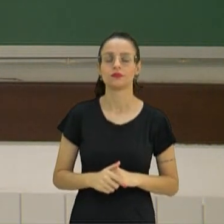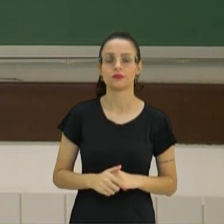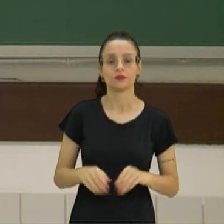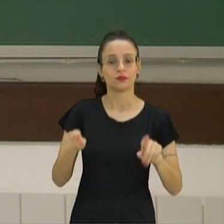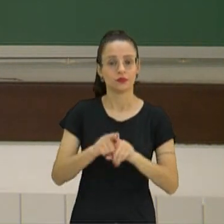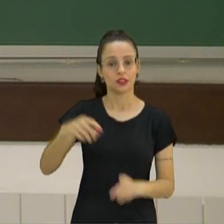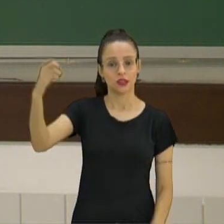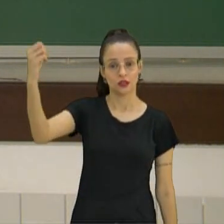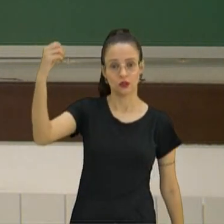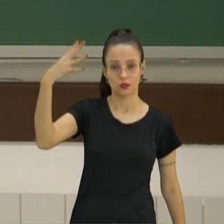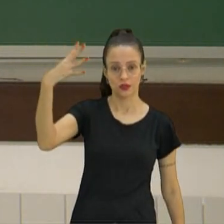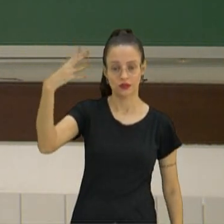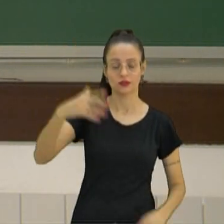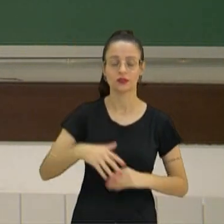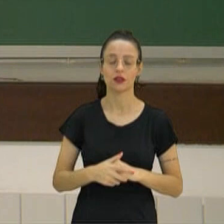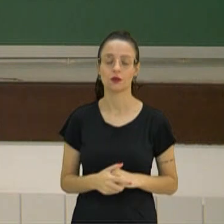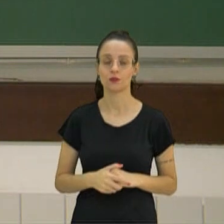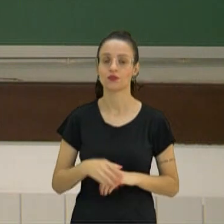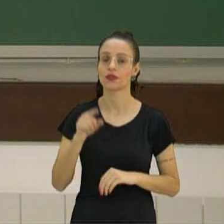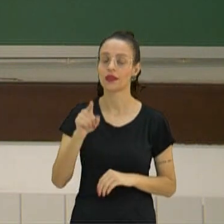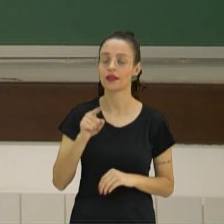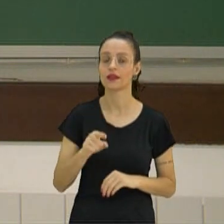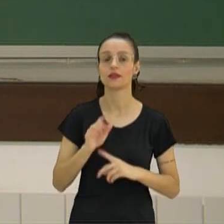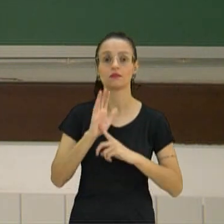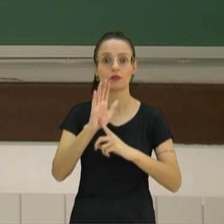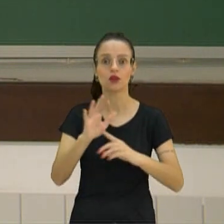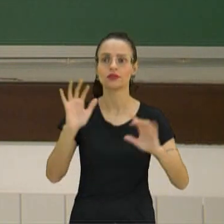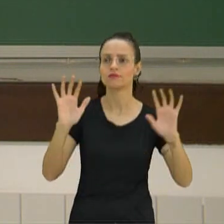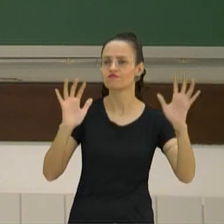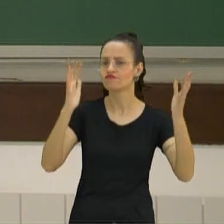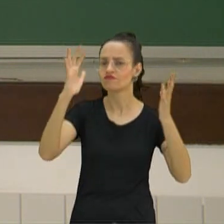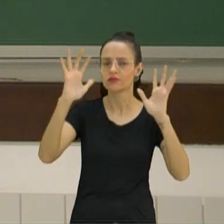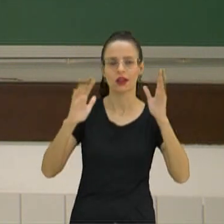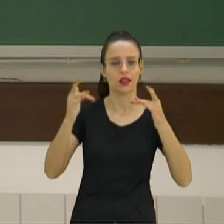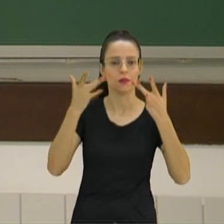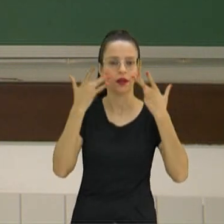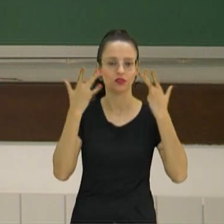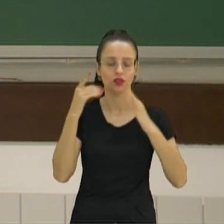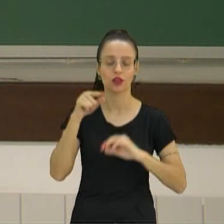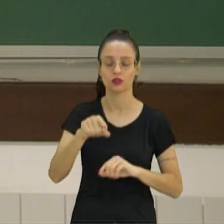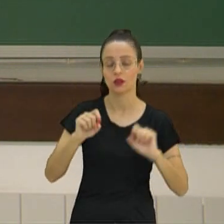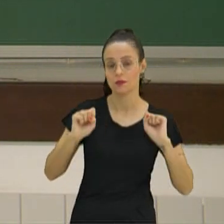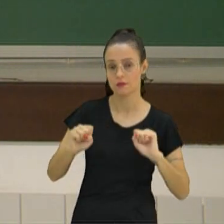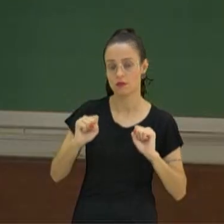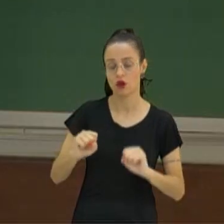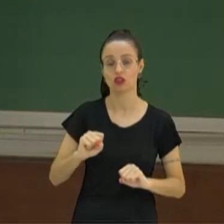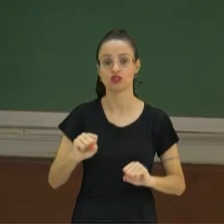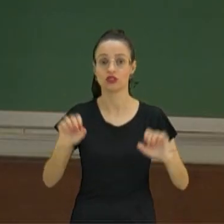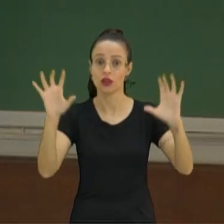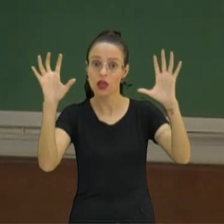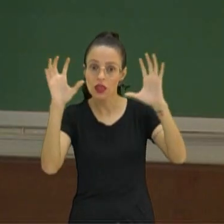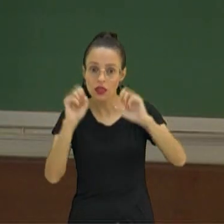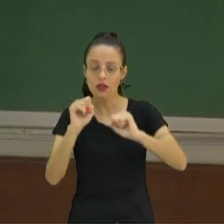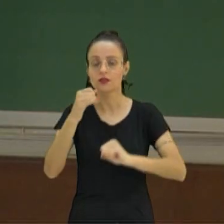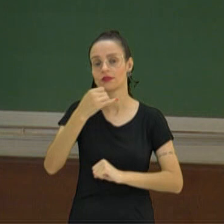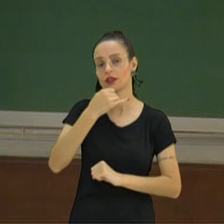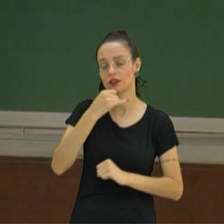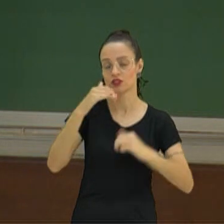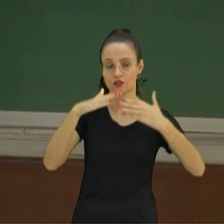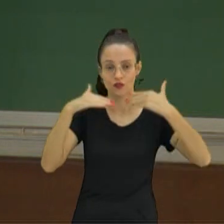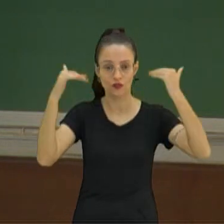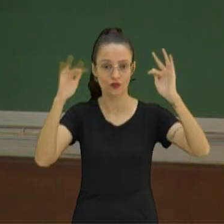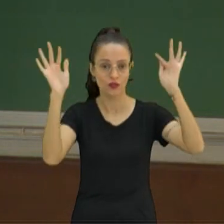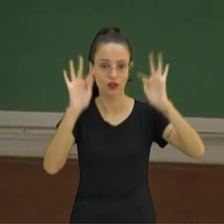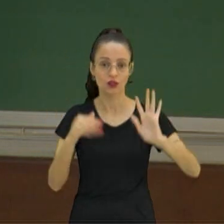A iluminação traz o clima no espetáculo teatral, pode deixar a cena triste, feliz, trazer estados